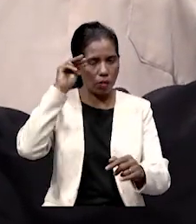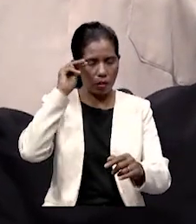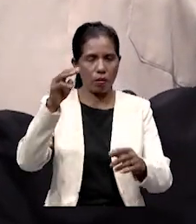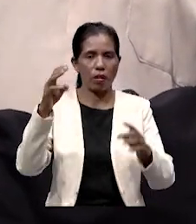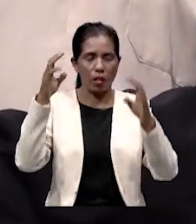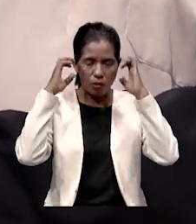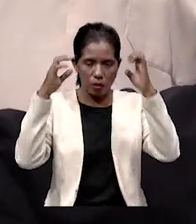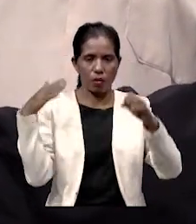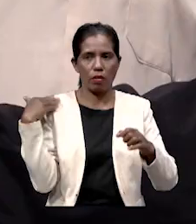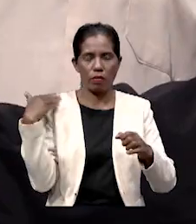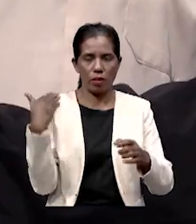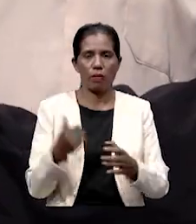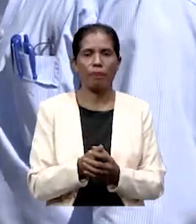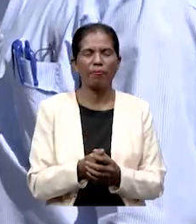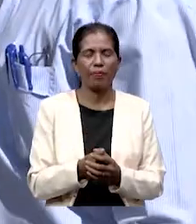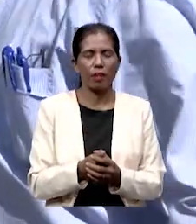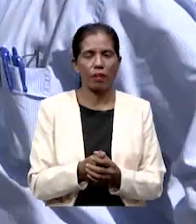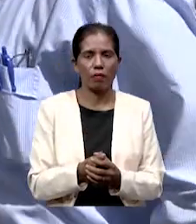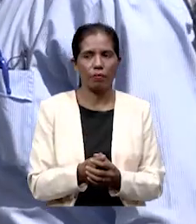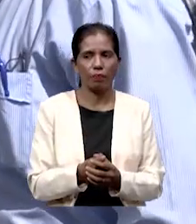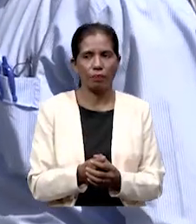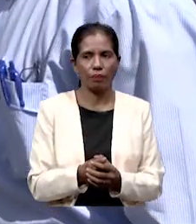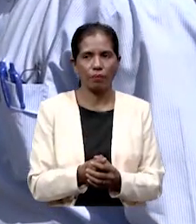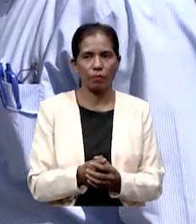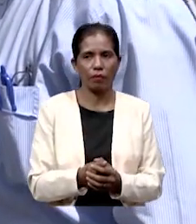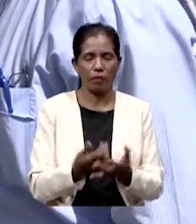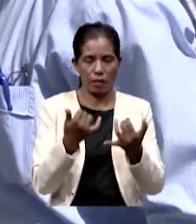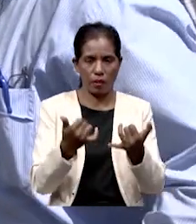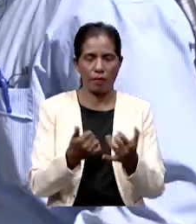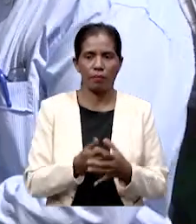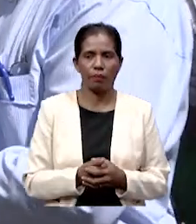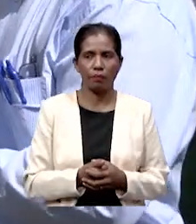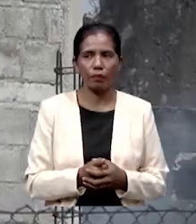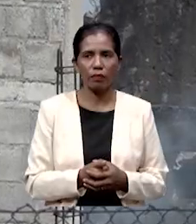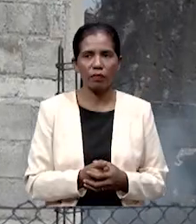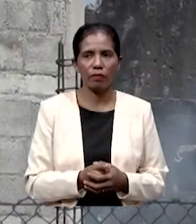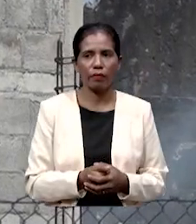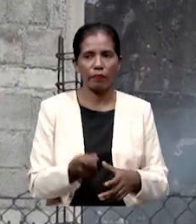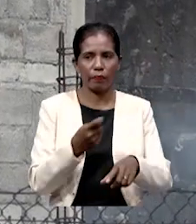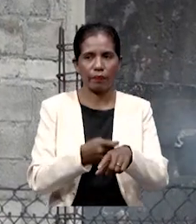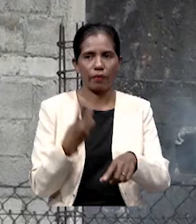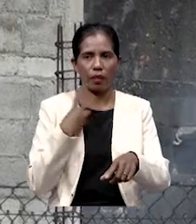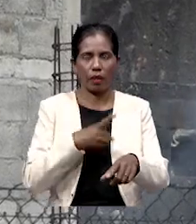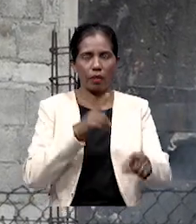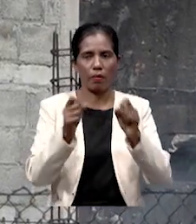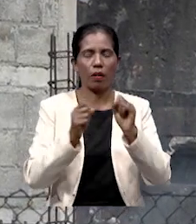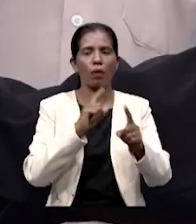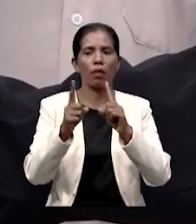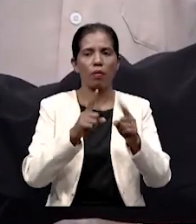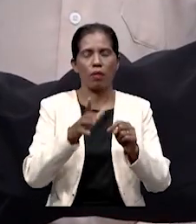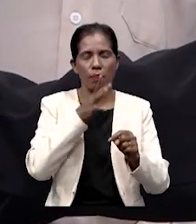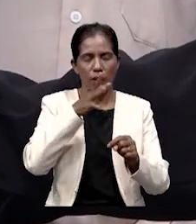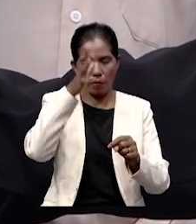Desporto, ali o projeto comunitário, Ida Makene. E ao mesmo tempo, pronto, vele qual é o Inanama